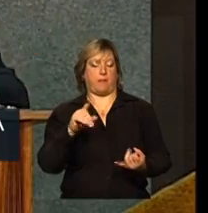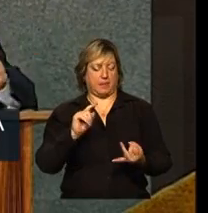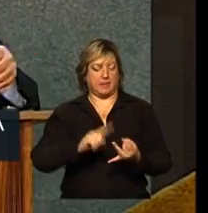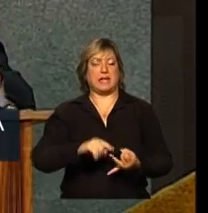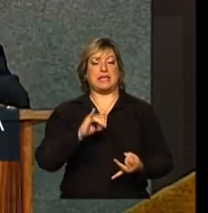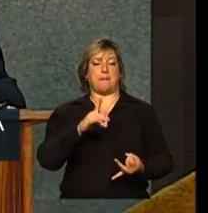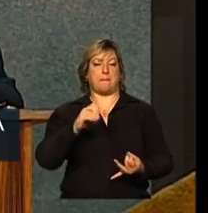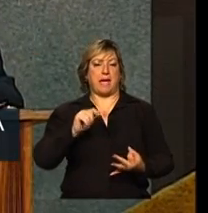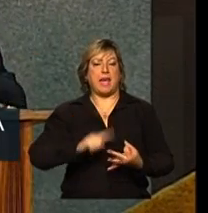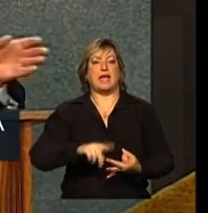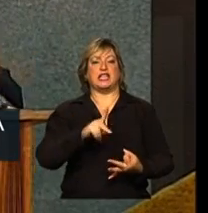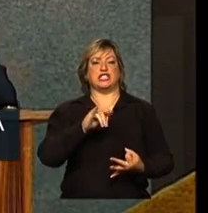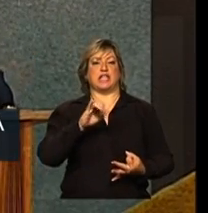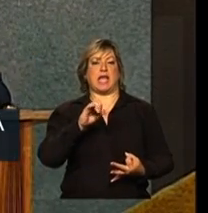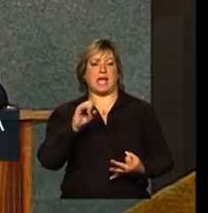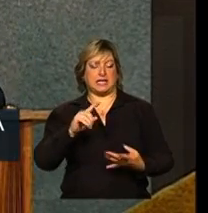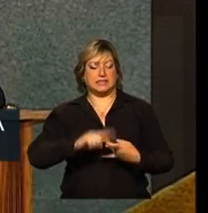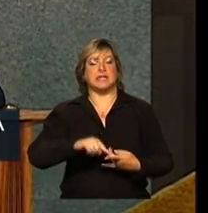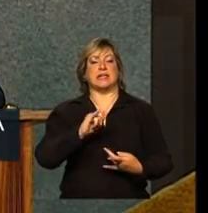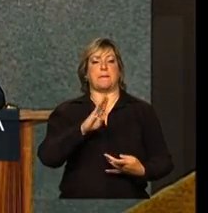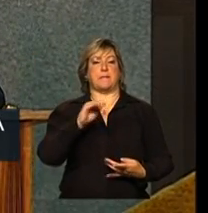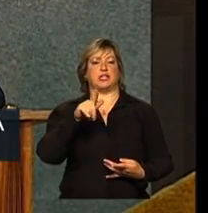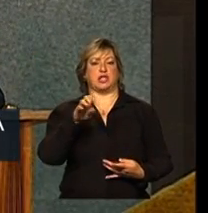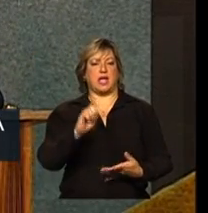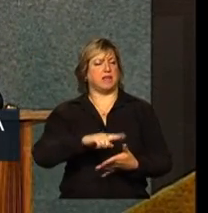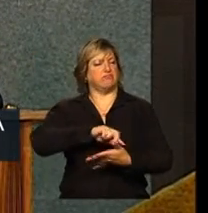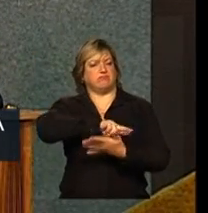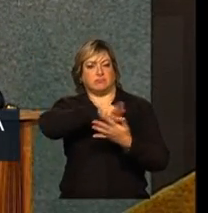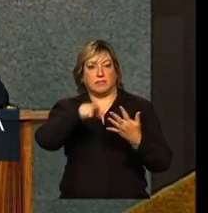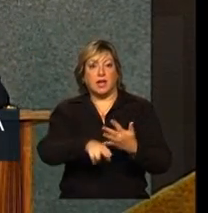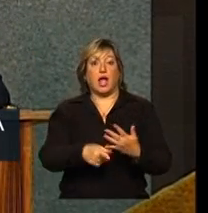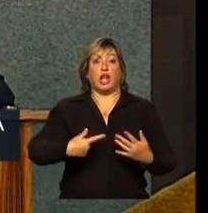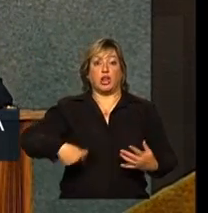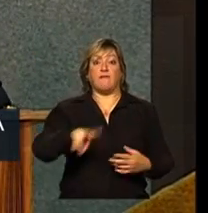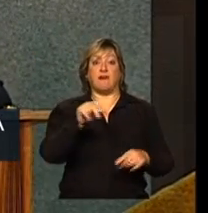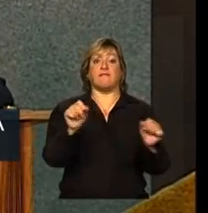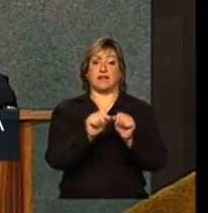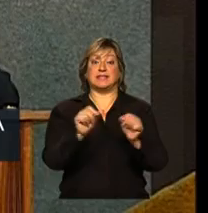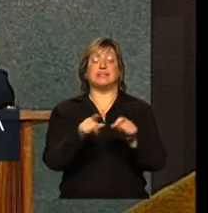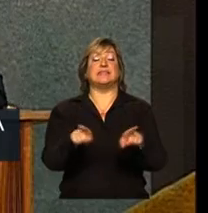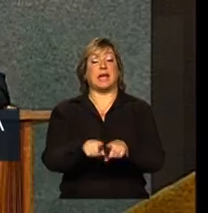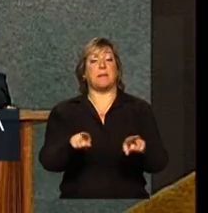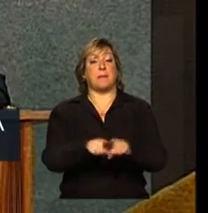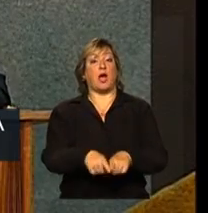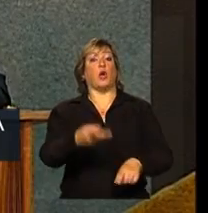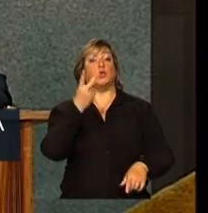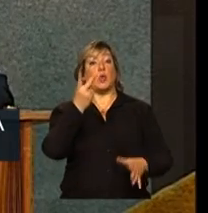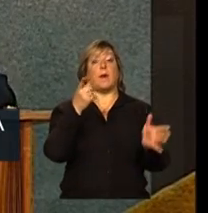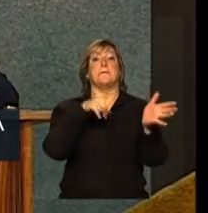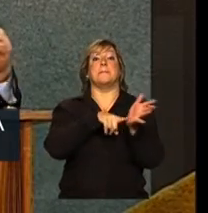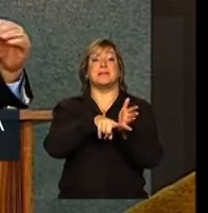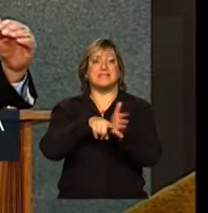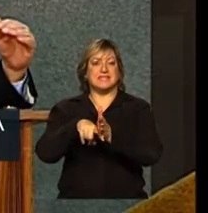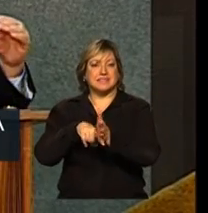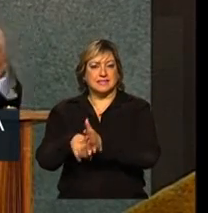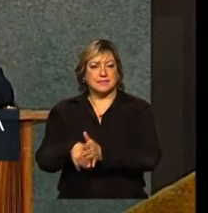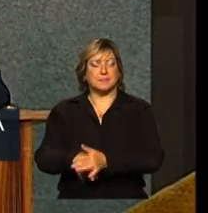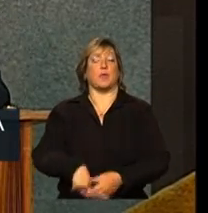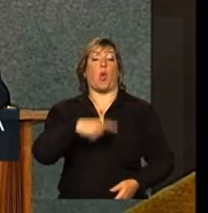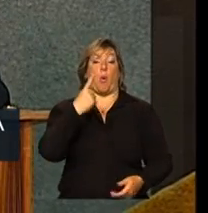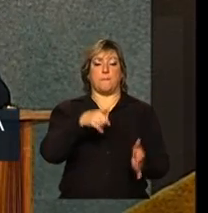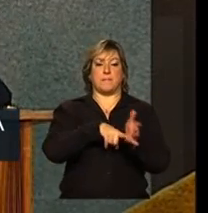pelo DIESE, pelo IBGE, nós vamos também fazer duas pesquisas, uma